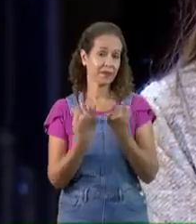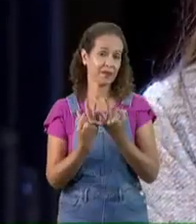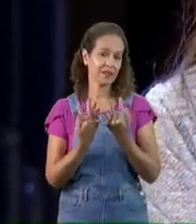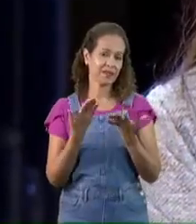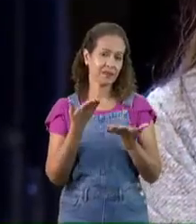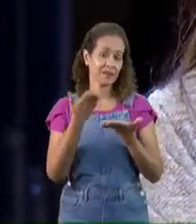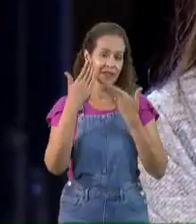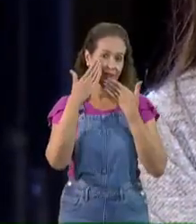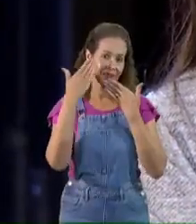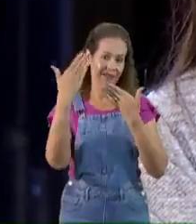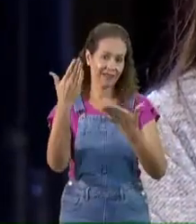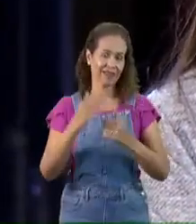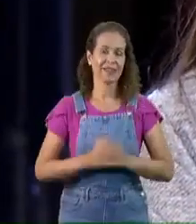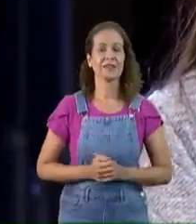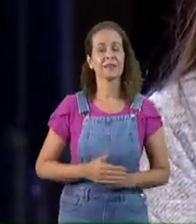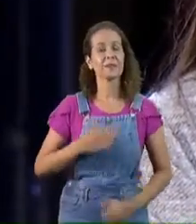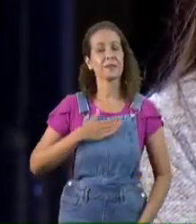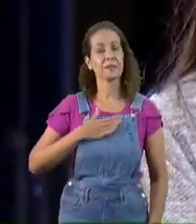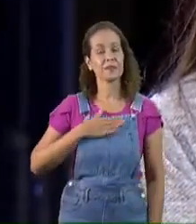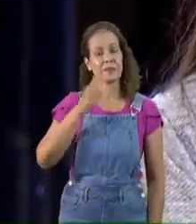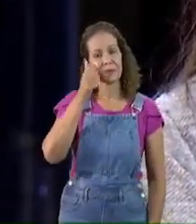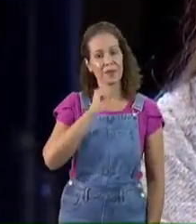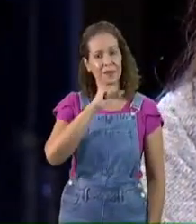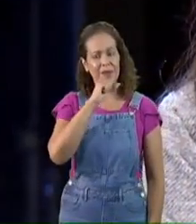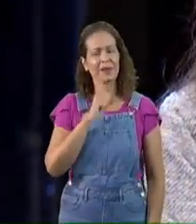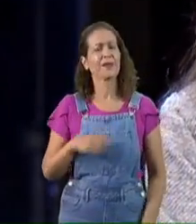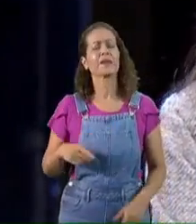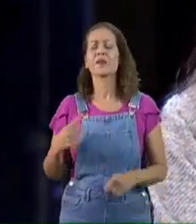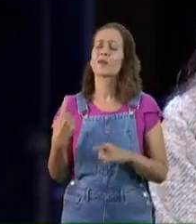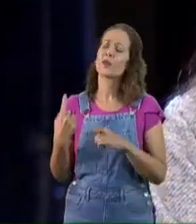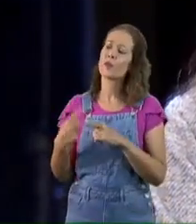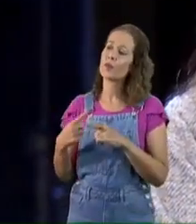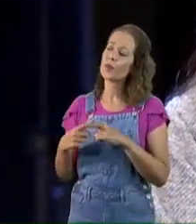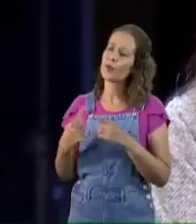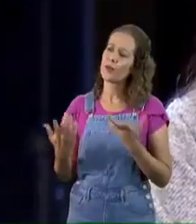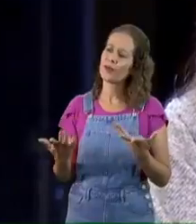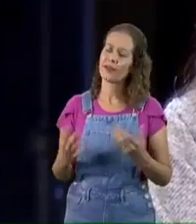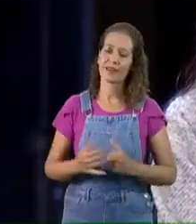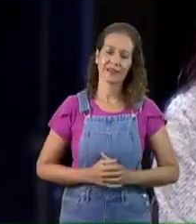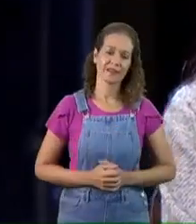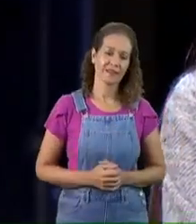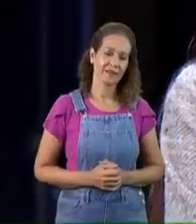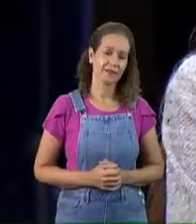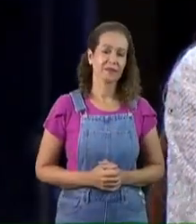grato? Minha mãe. Ah, por que você é grato pela vida da mamãe?